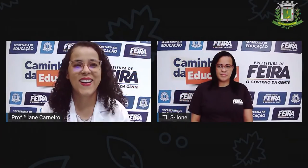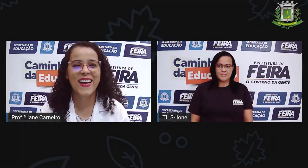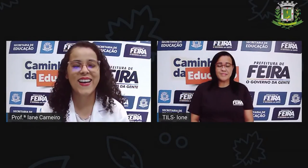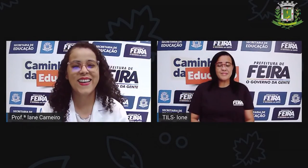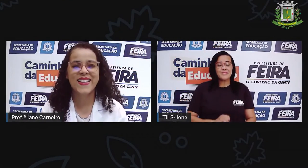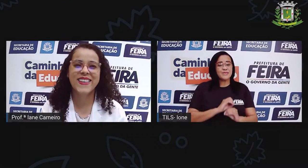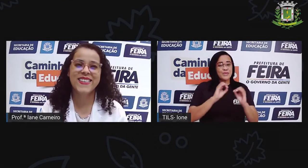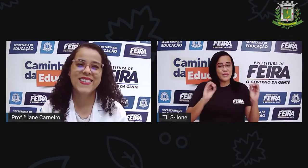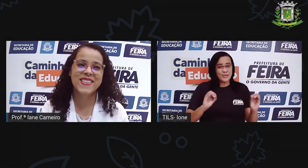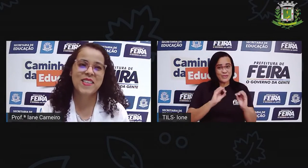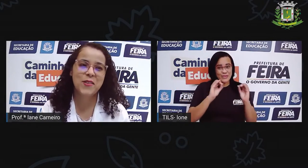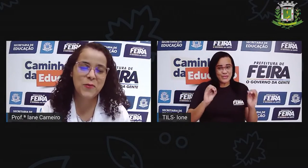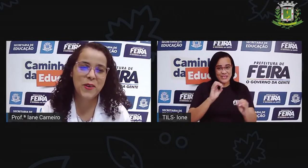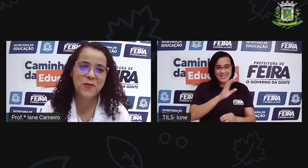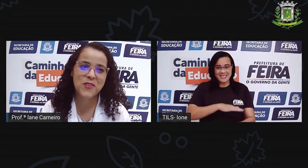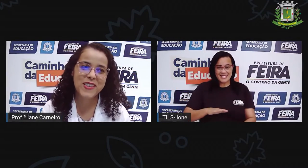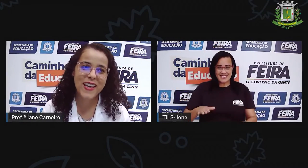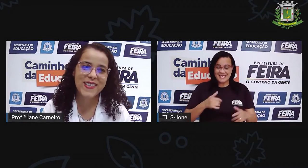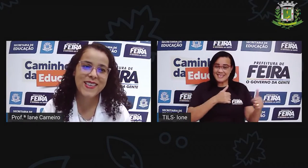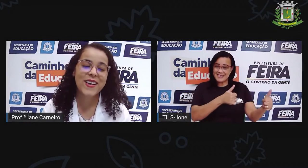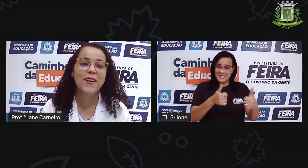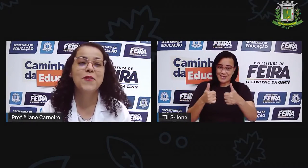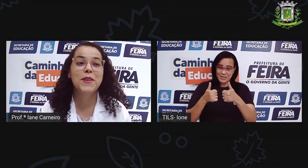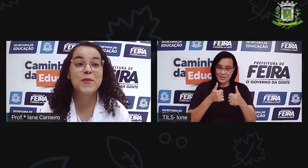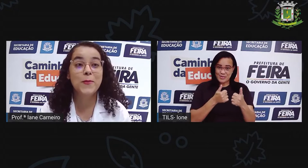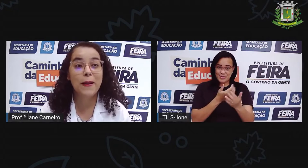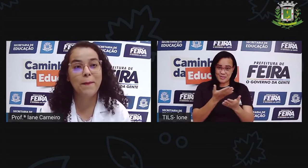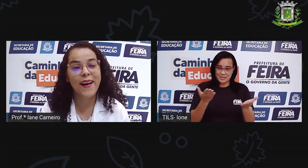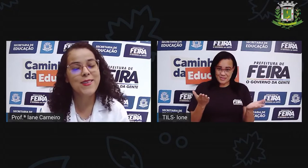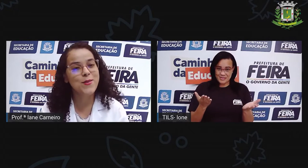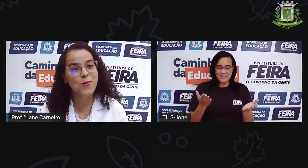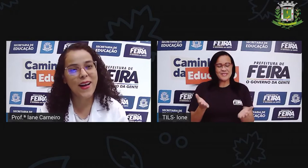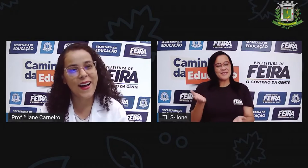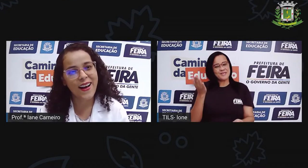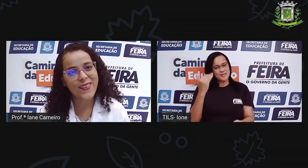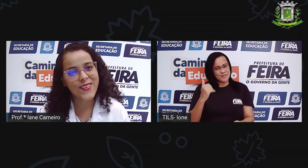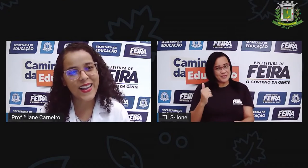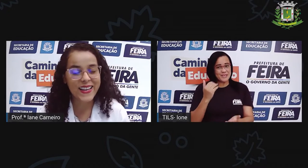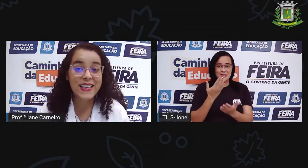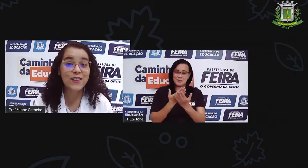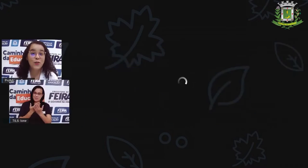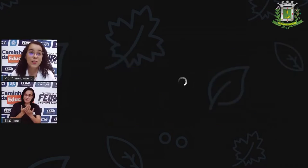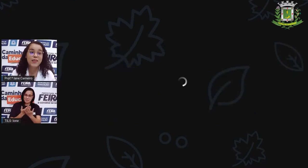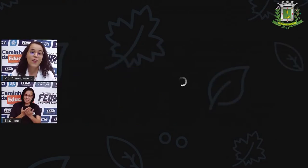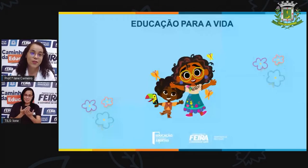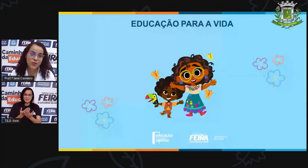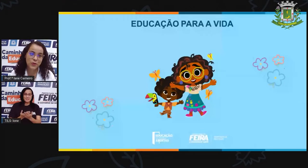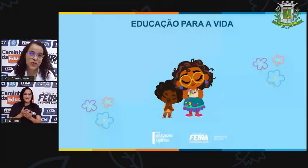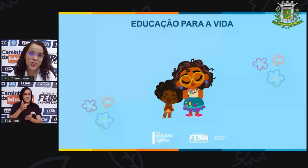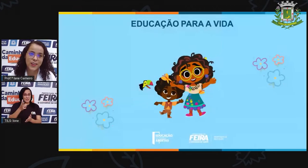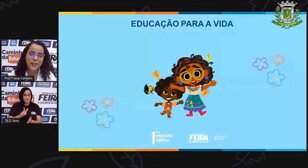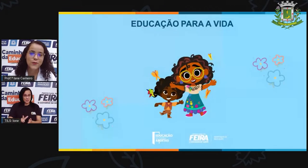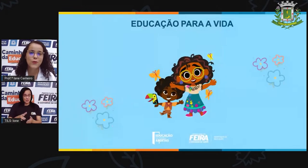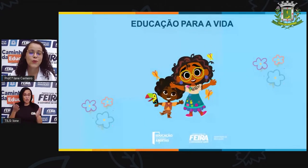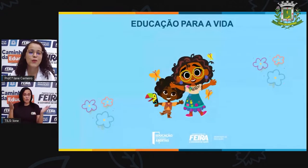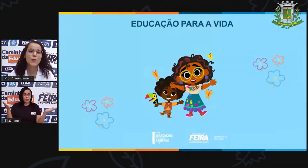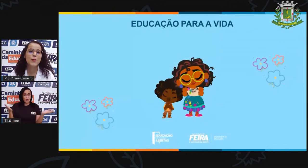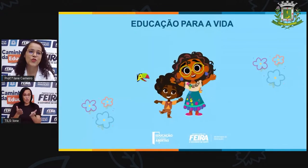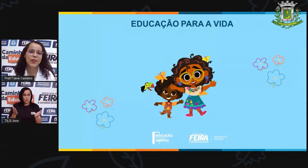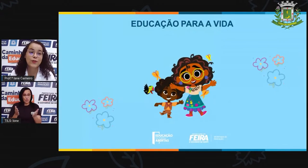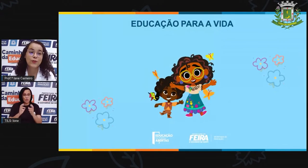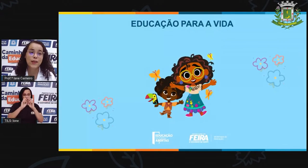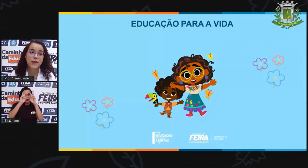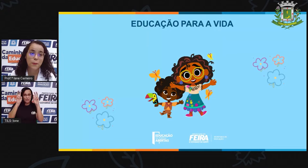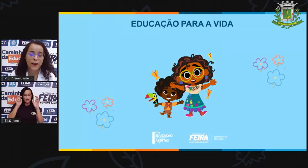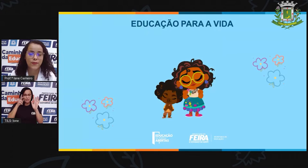Olá, crianças, tudo bem com vocês? Vamos para mais uma aula e nossa aula de hoje, né, do nosso